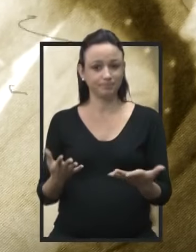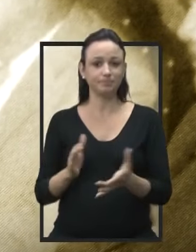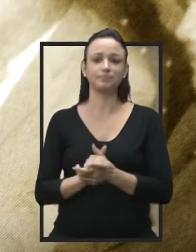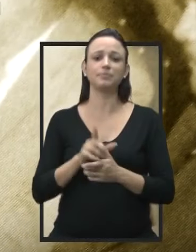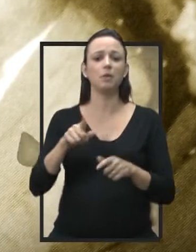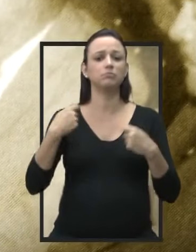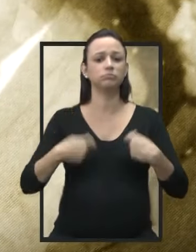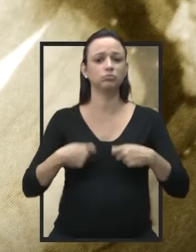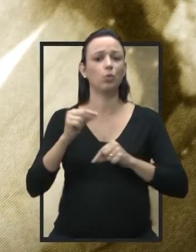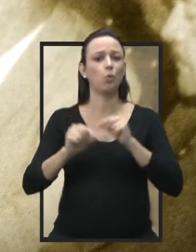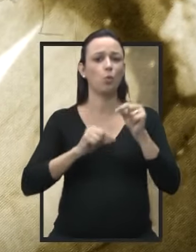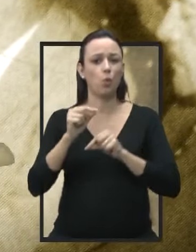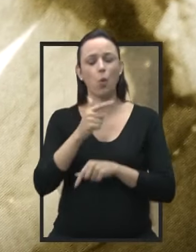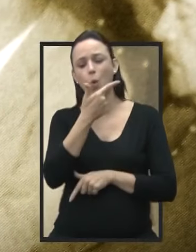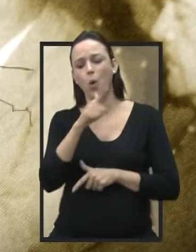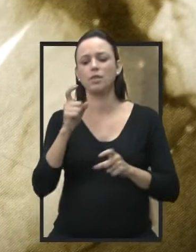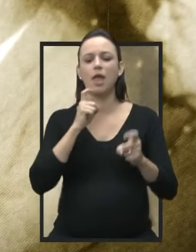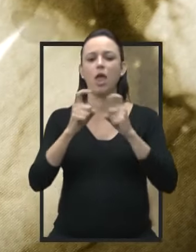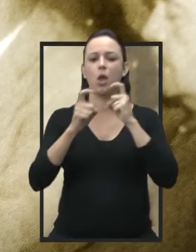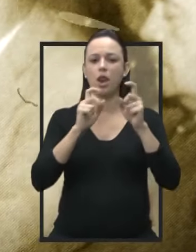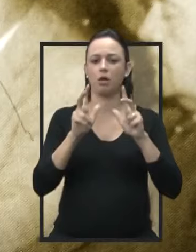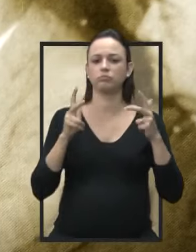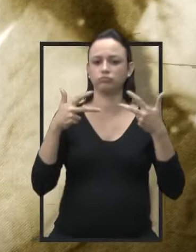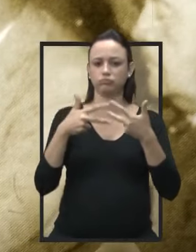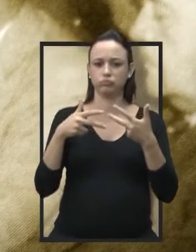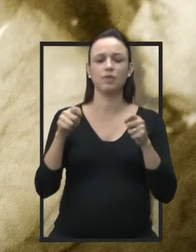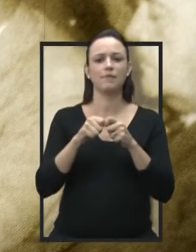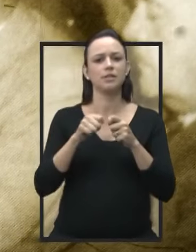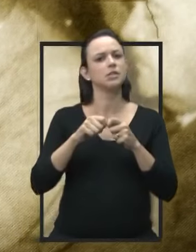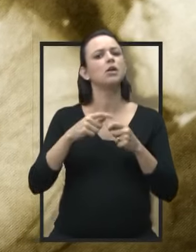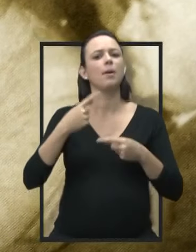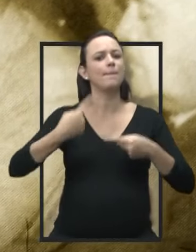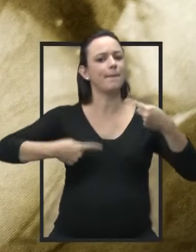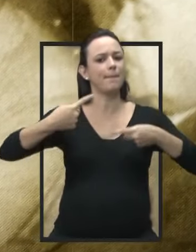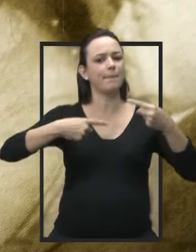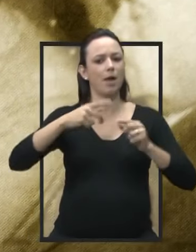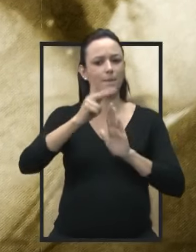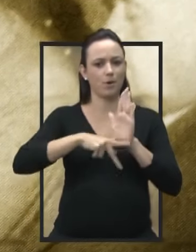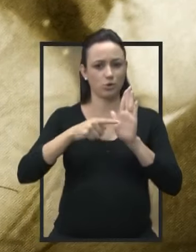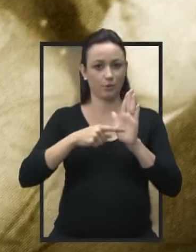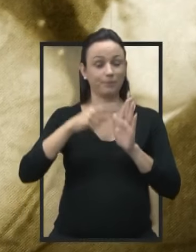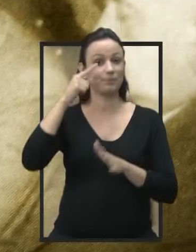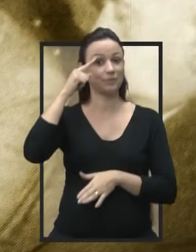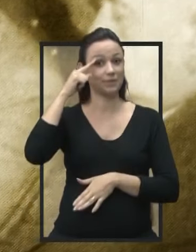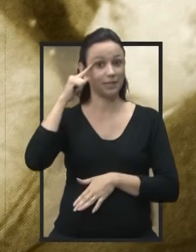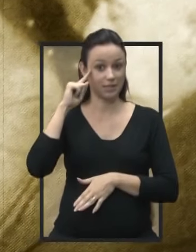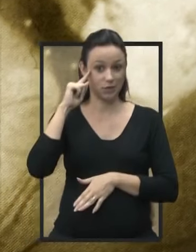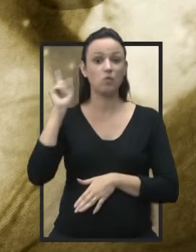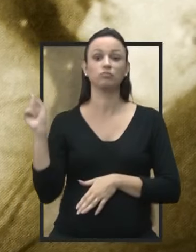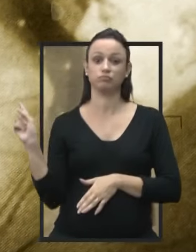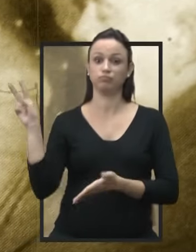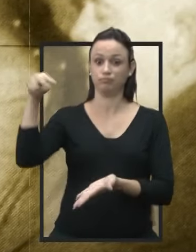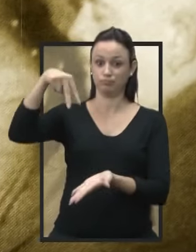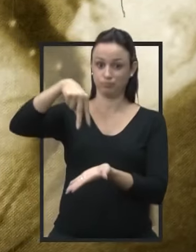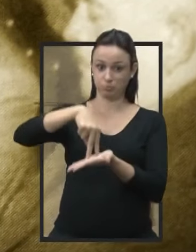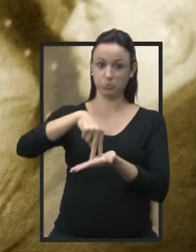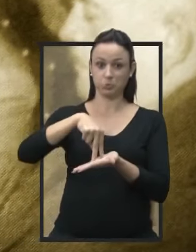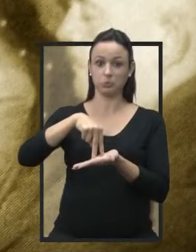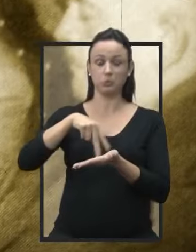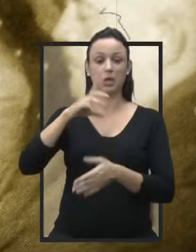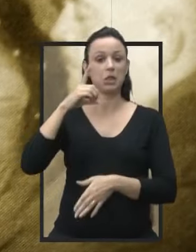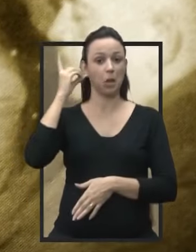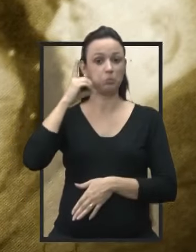então necessidade de uma outra reunião da Câmara para novamente discutir o projeto. Zezinho Magalhães compareceu